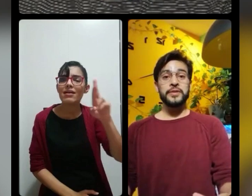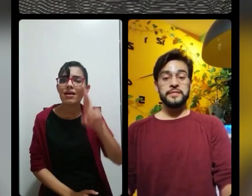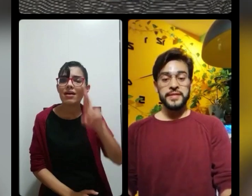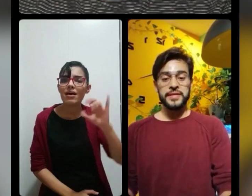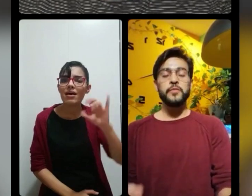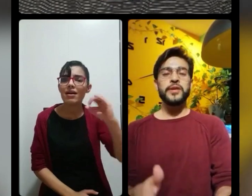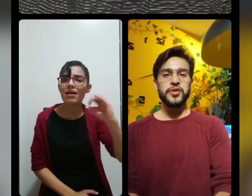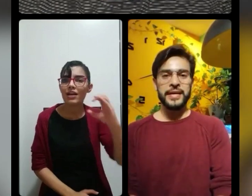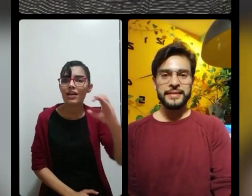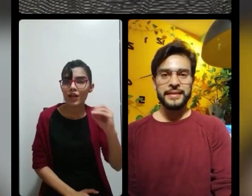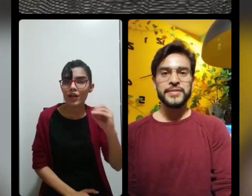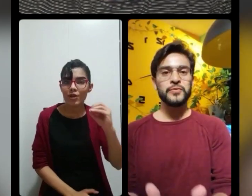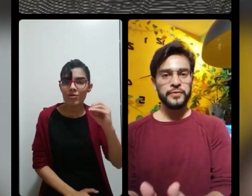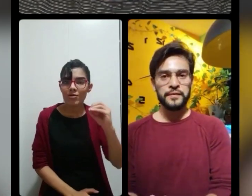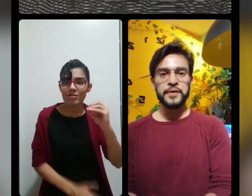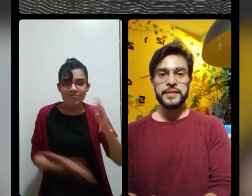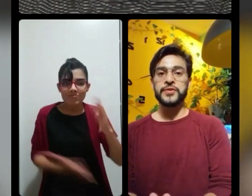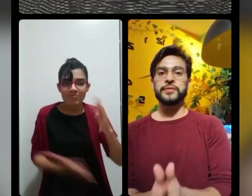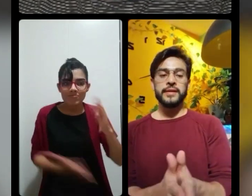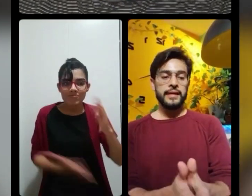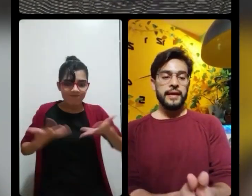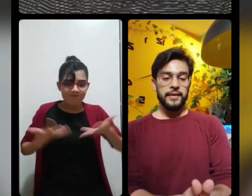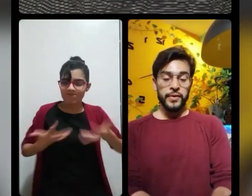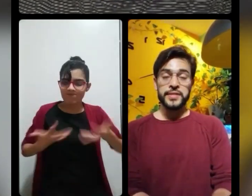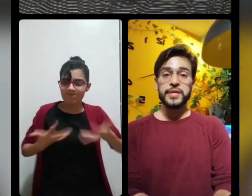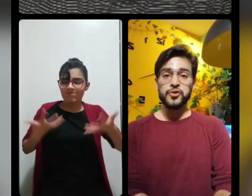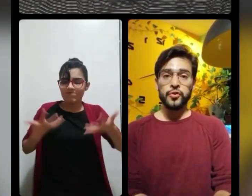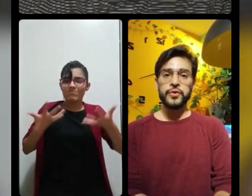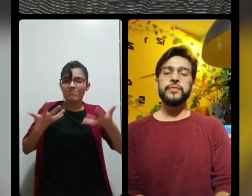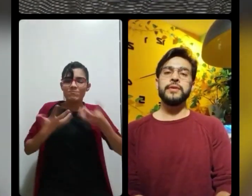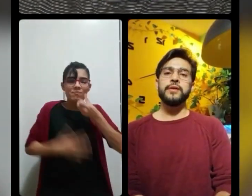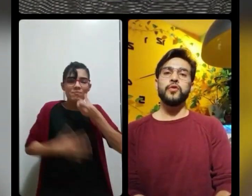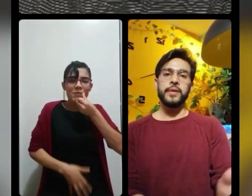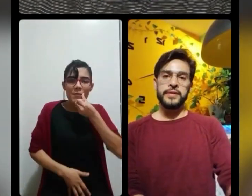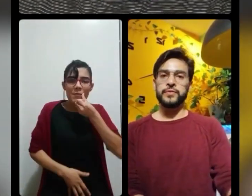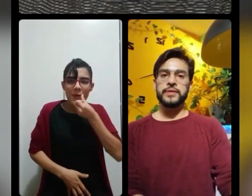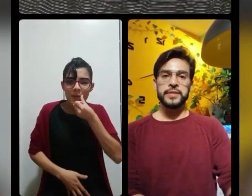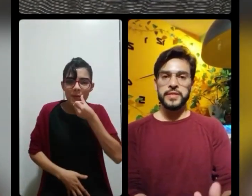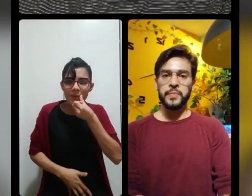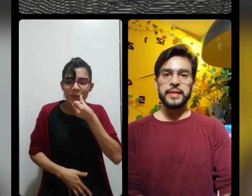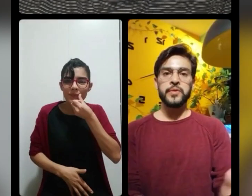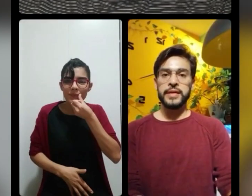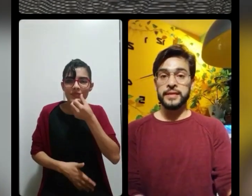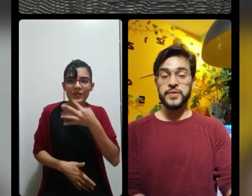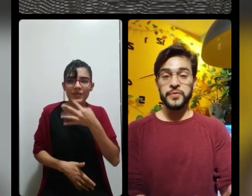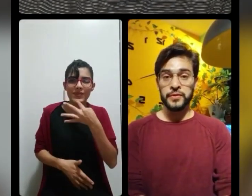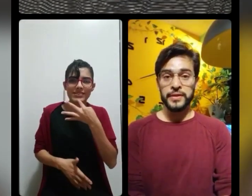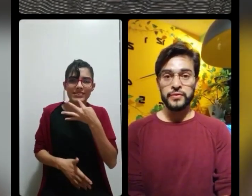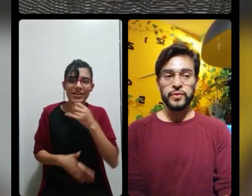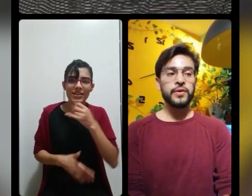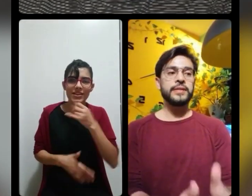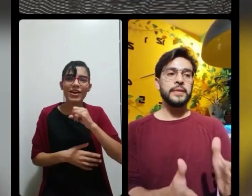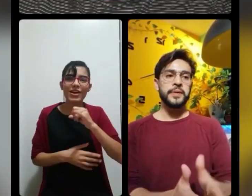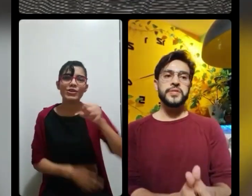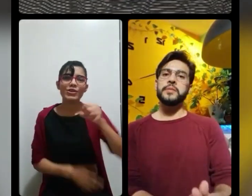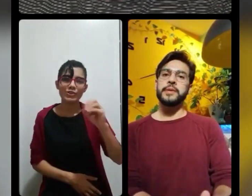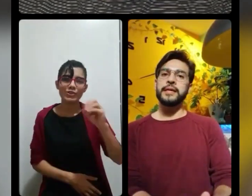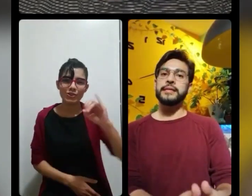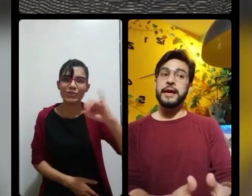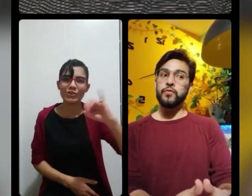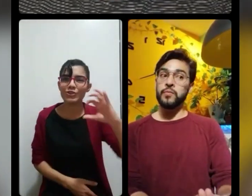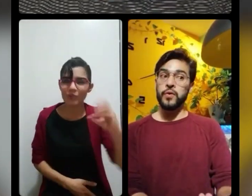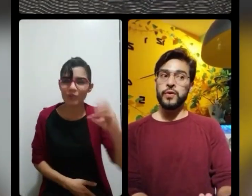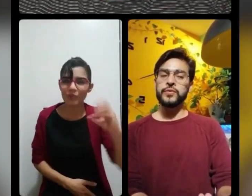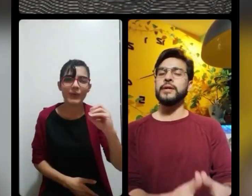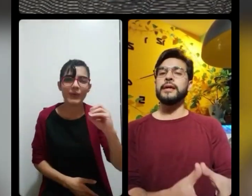foi a minha motivação para chegar até Cascudo, foi isso. Conhecer Joio, como leitura de uma disciplina, modernismo no Rio Grande do Norte, e